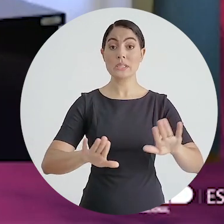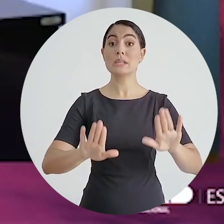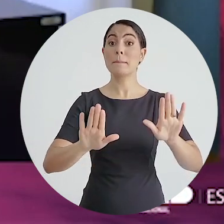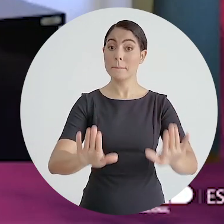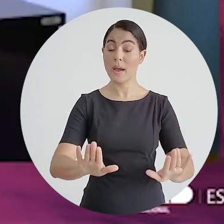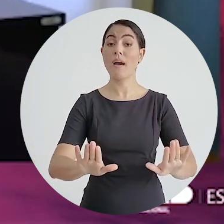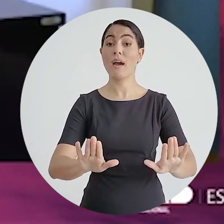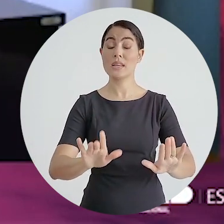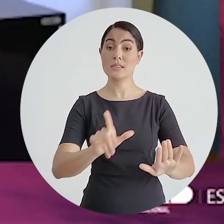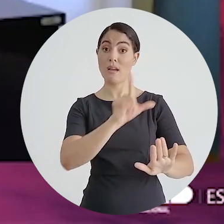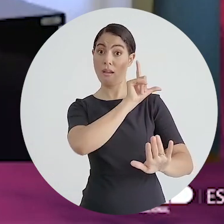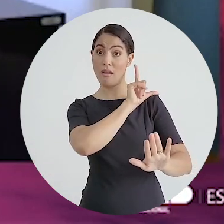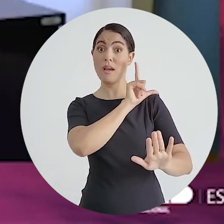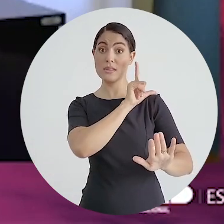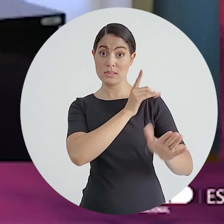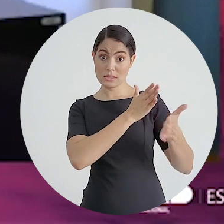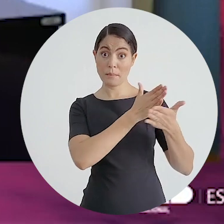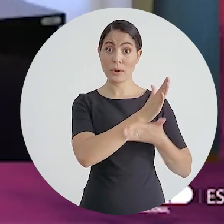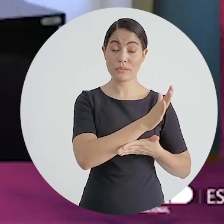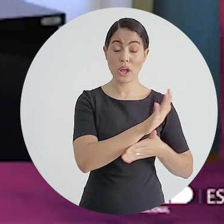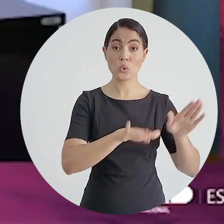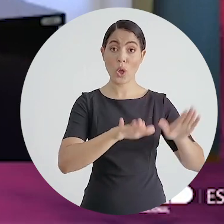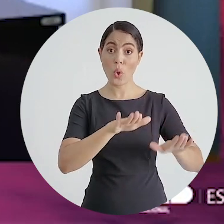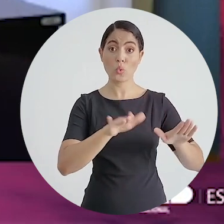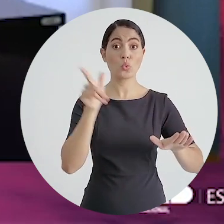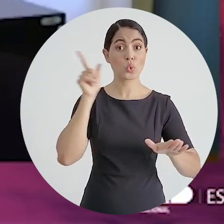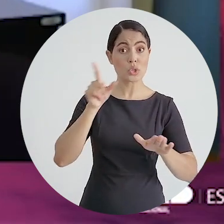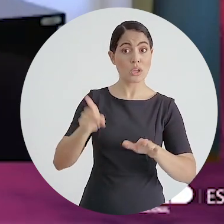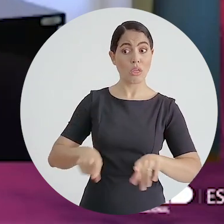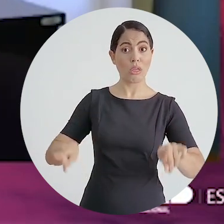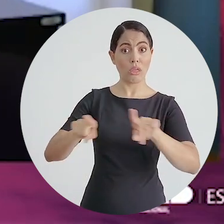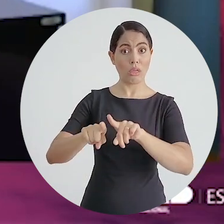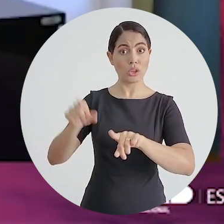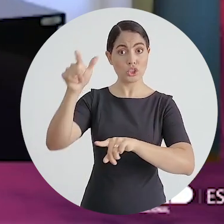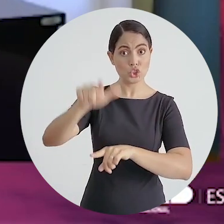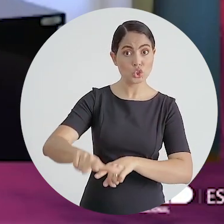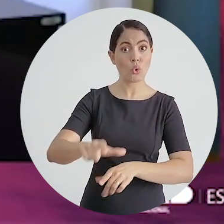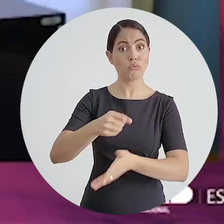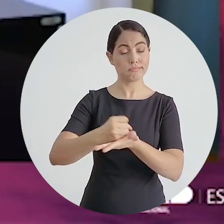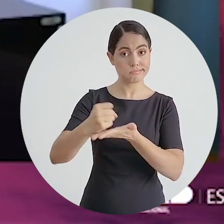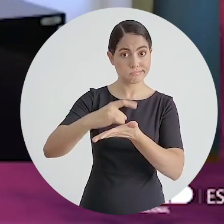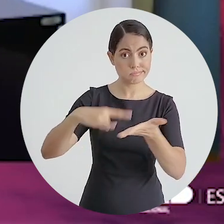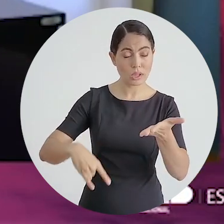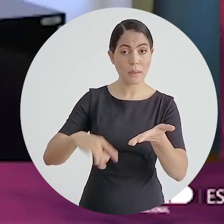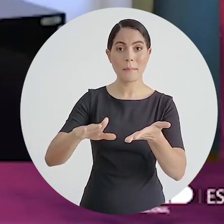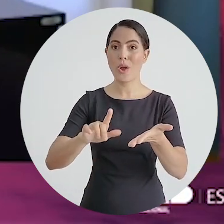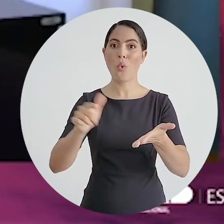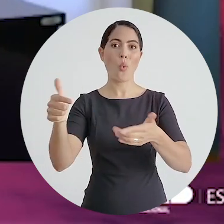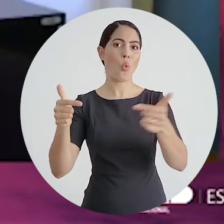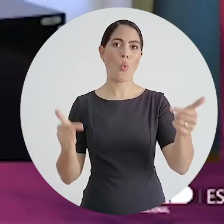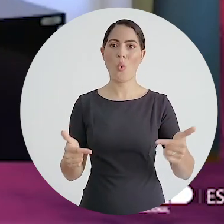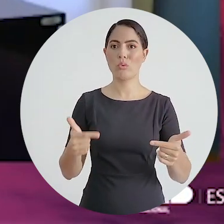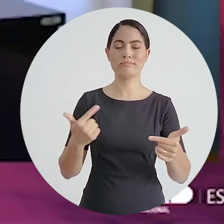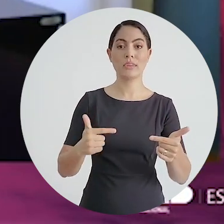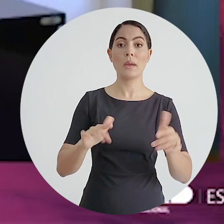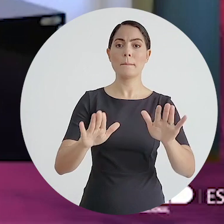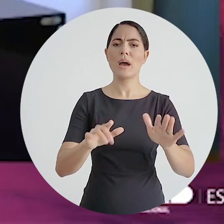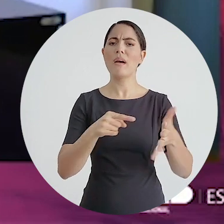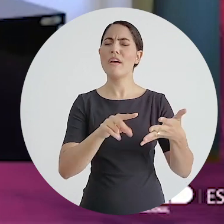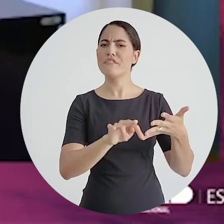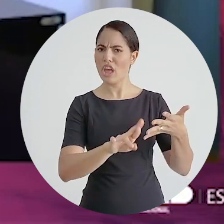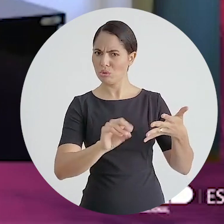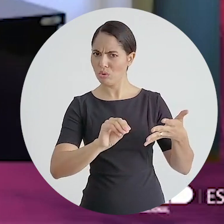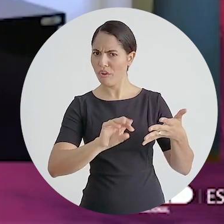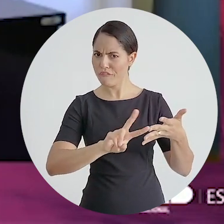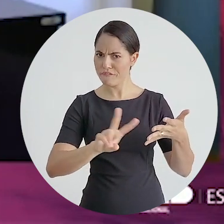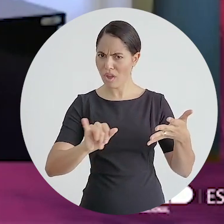Muitos foram renovados antes mesmo da aprovação do marco, outros não, e nós temos ainda essa